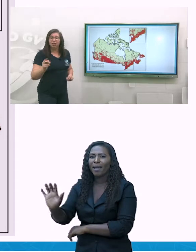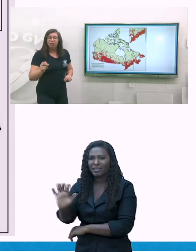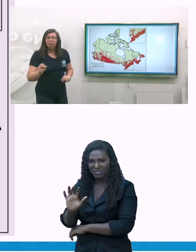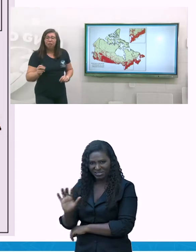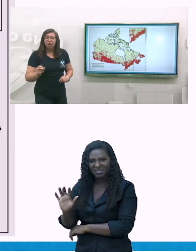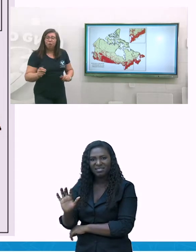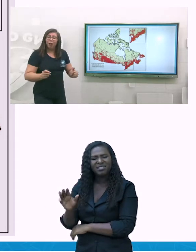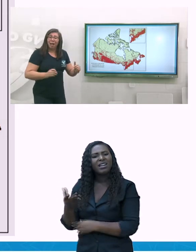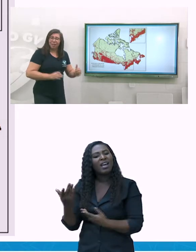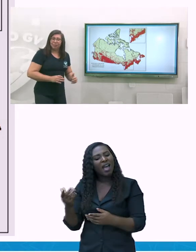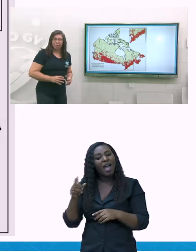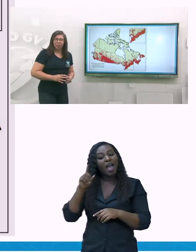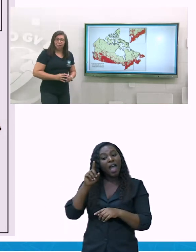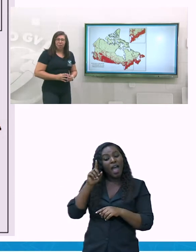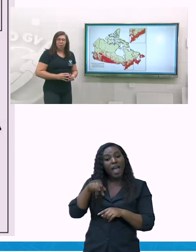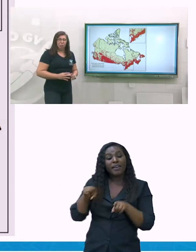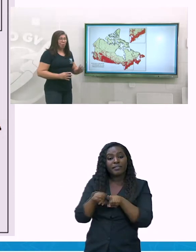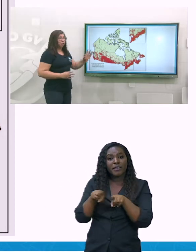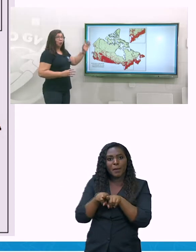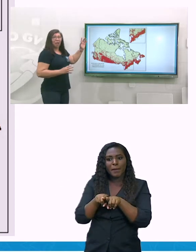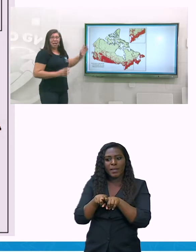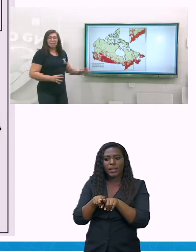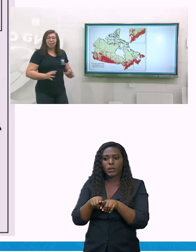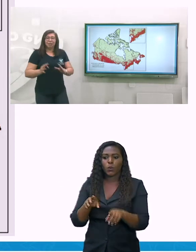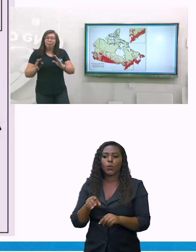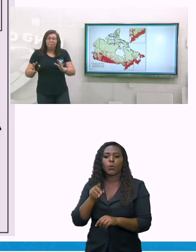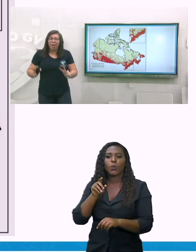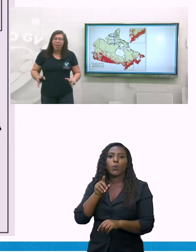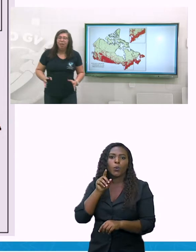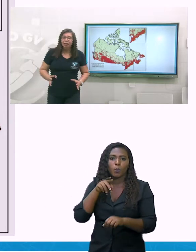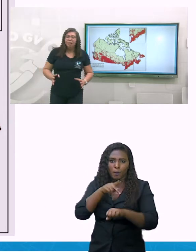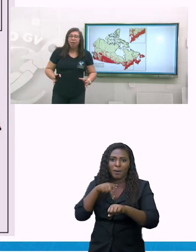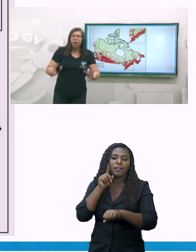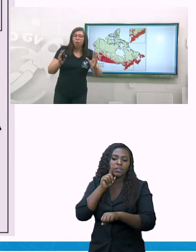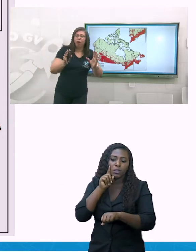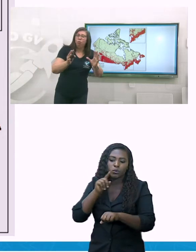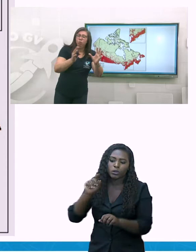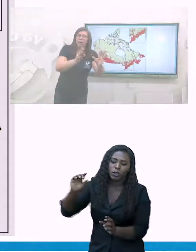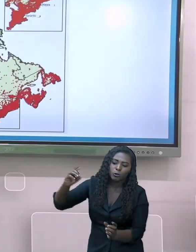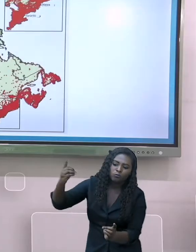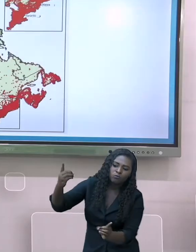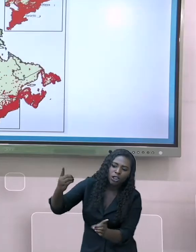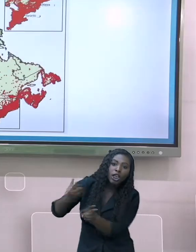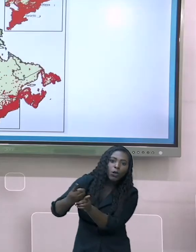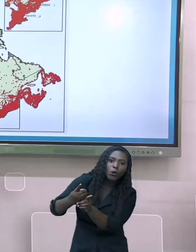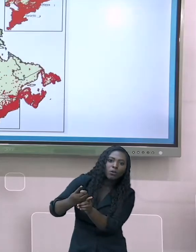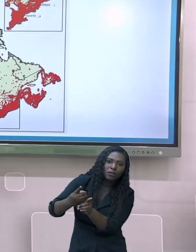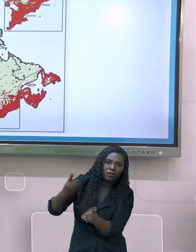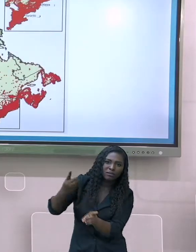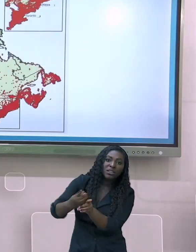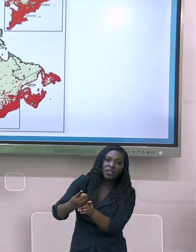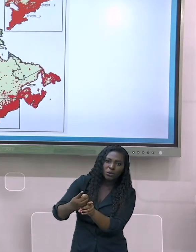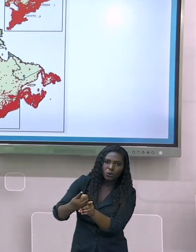Unidos? Sim, é o Alasca. Mas o Alasca também não é um lugar de concentração